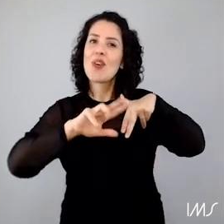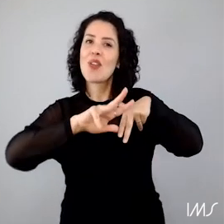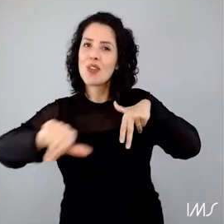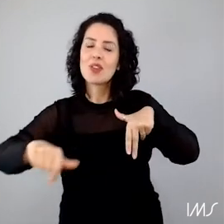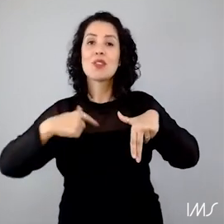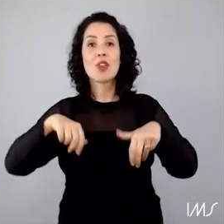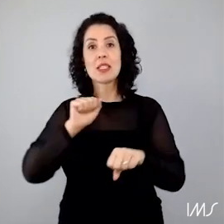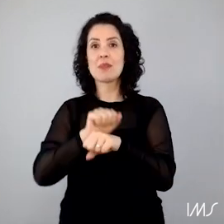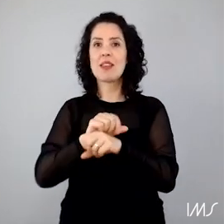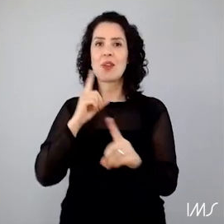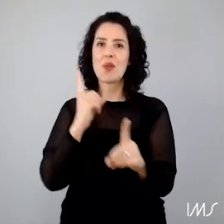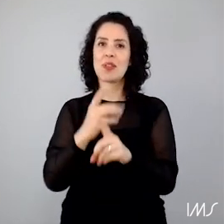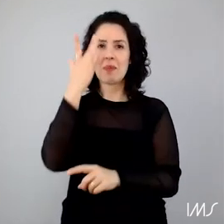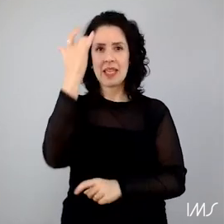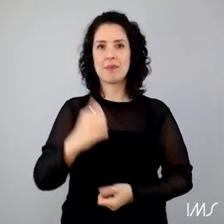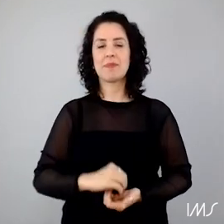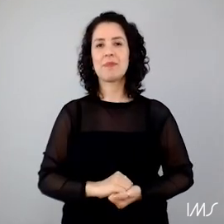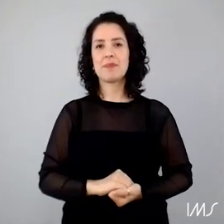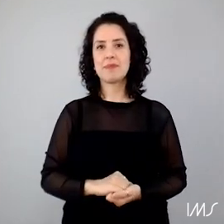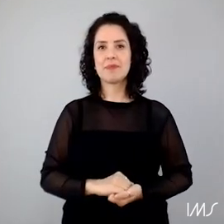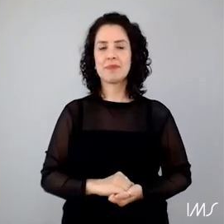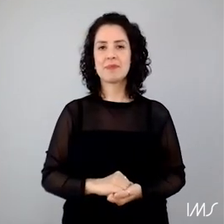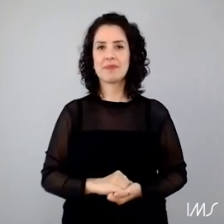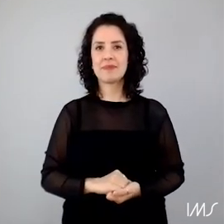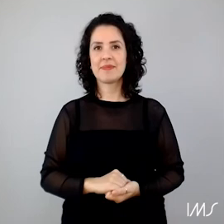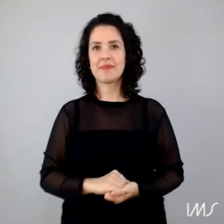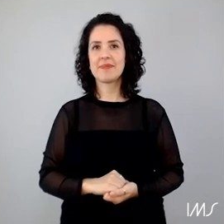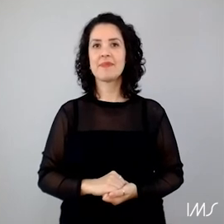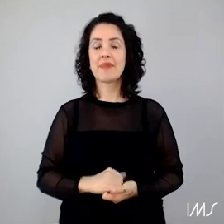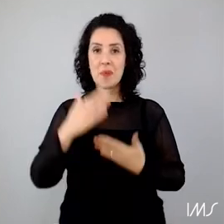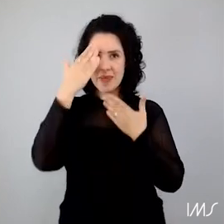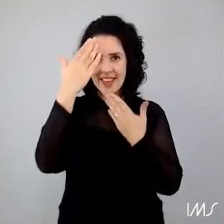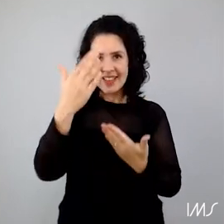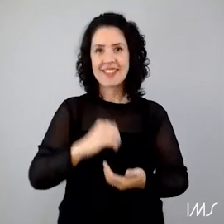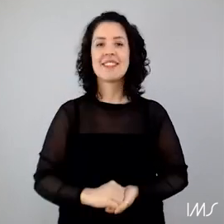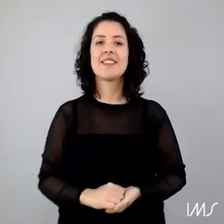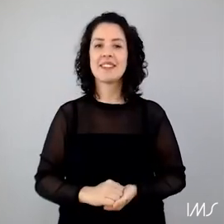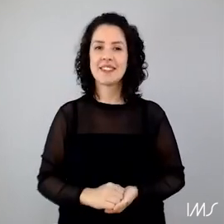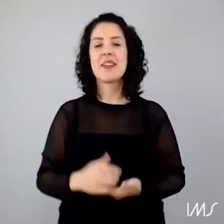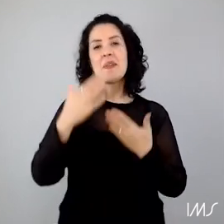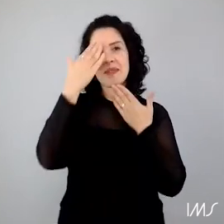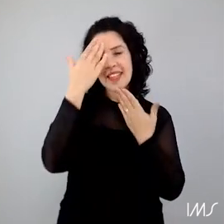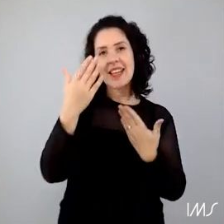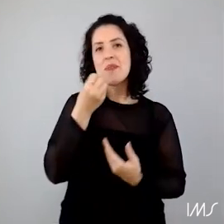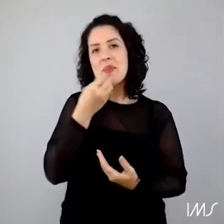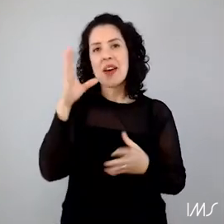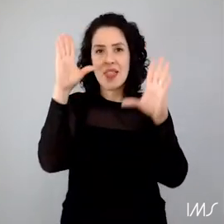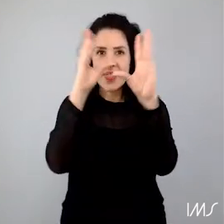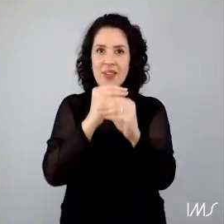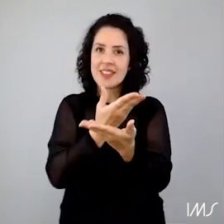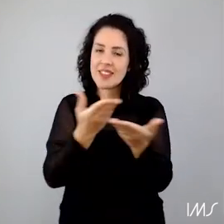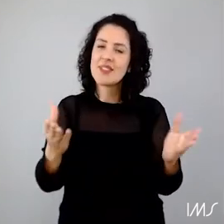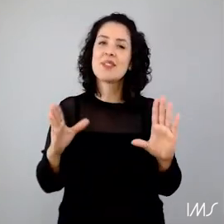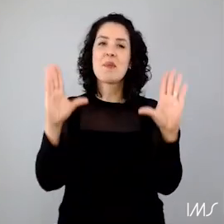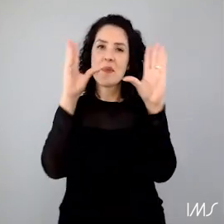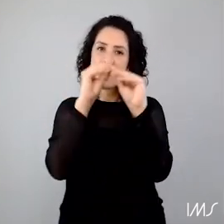Obrigada. Boa noite a todos. Boa noite. Obrigada. Boa noite, Boris. Boa noite, Lucinda. Tchau, boa noite.